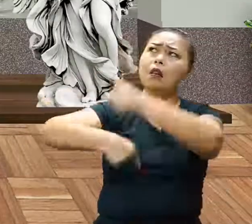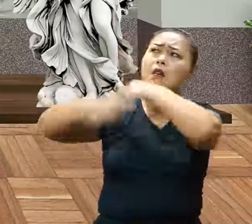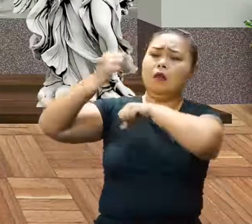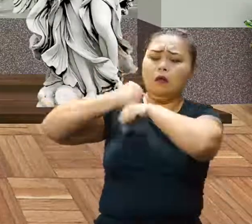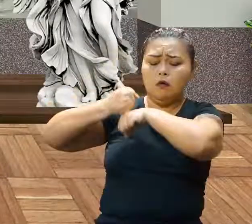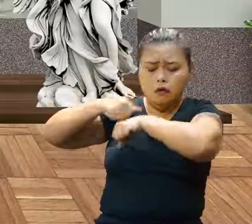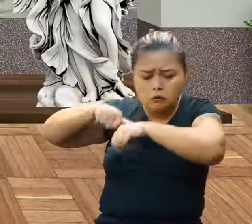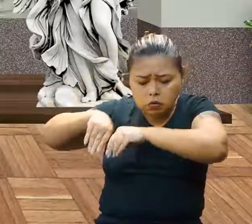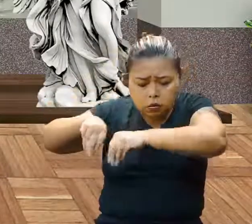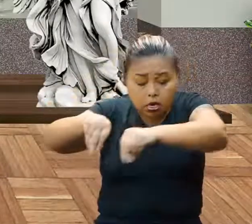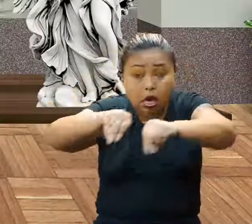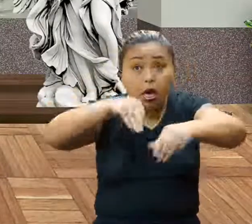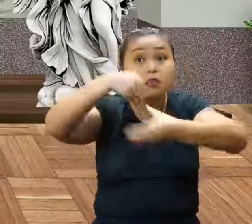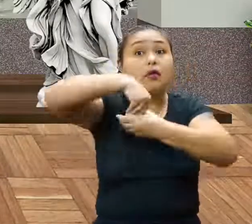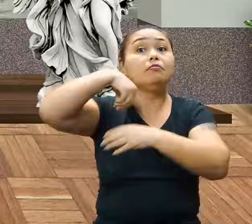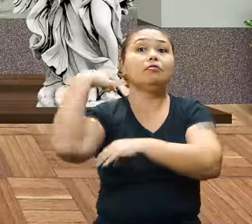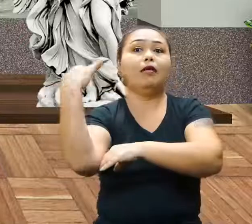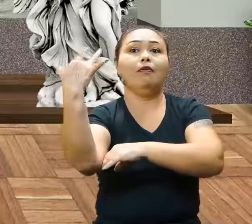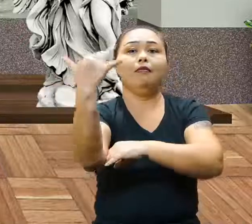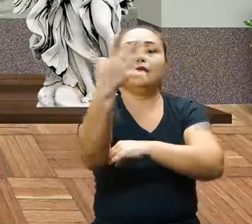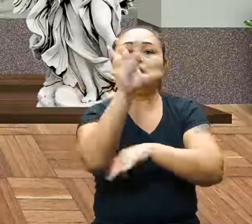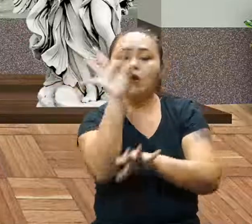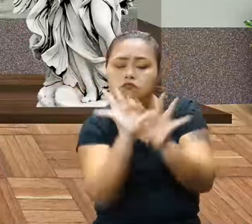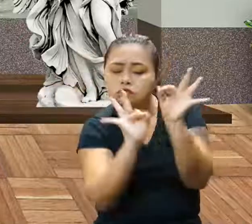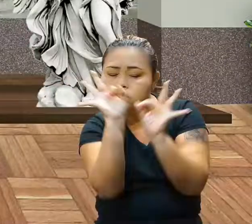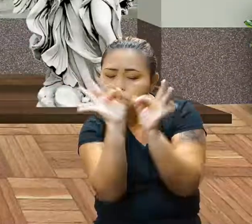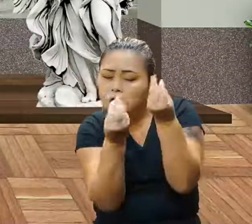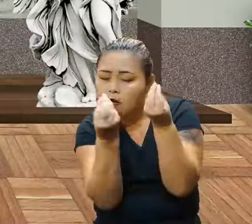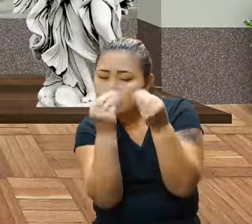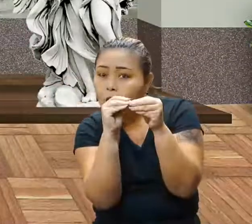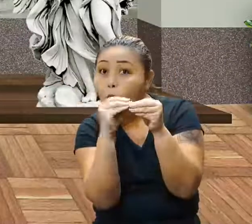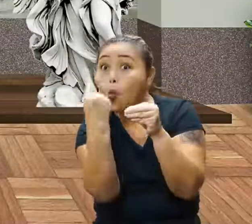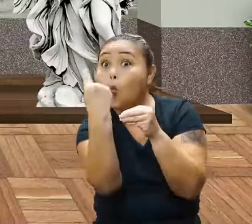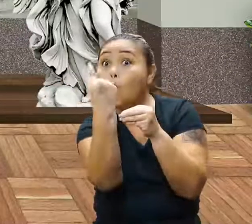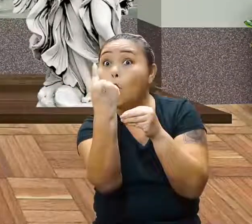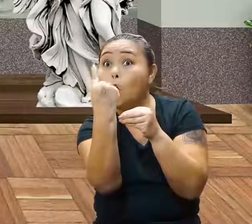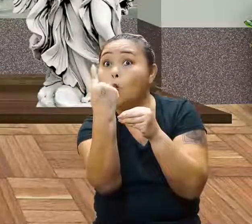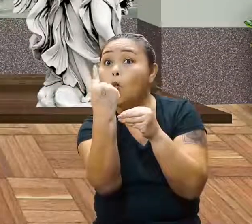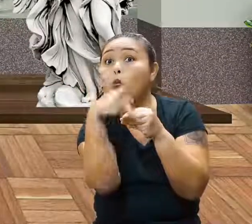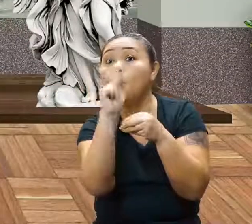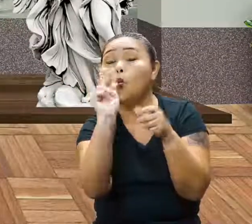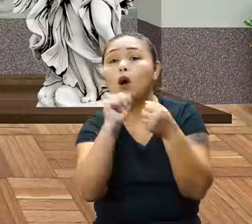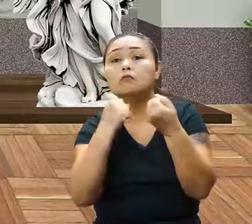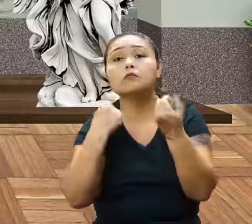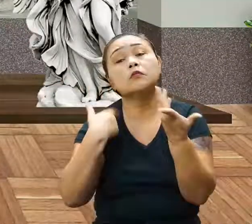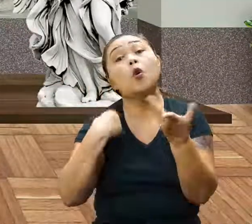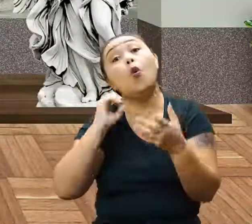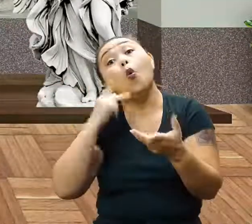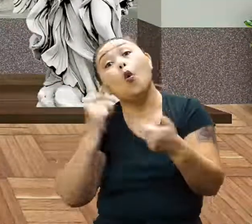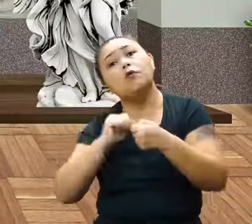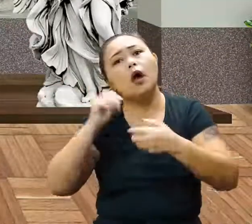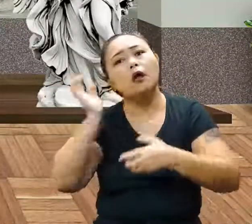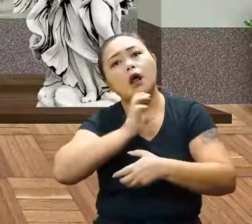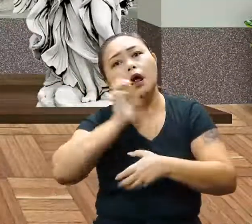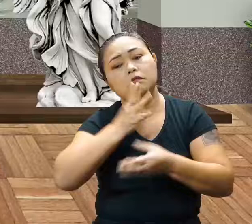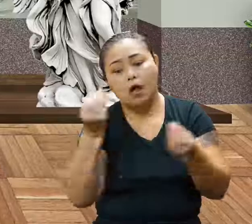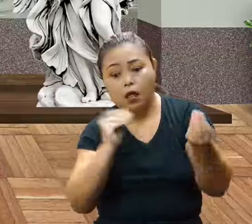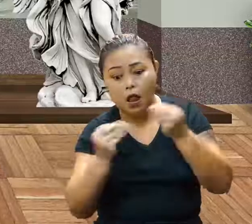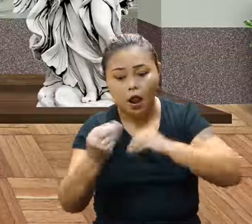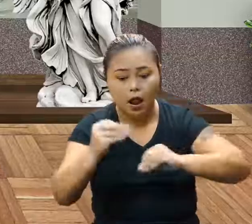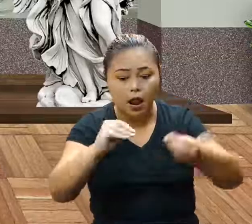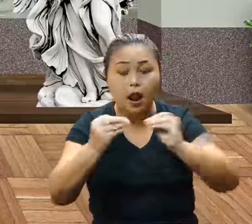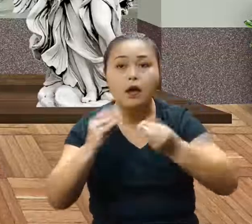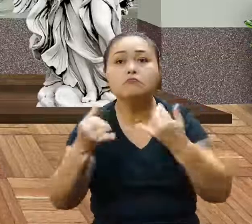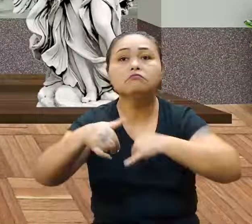e na natureza para a formação, ou o que de fato, o que acelerou essa junção dessa